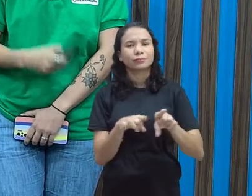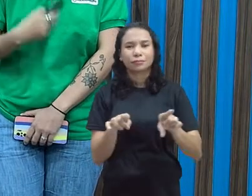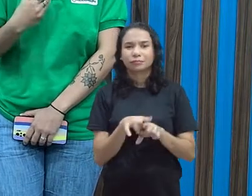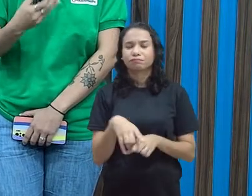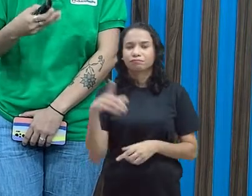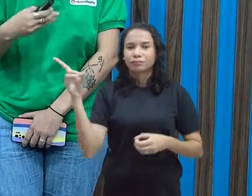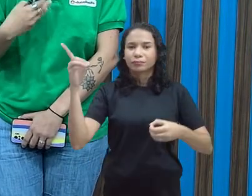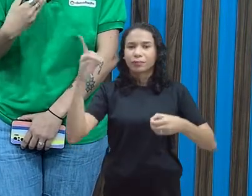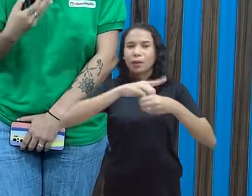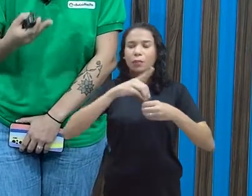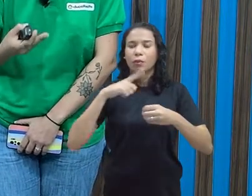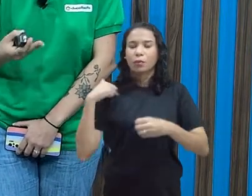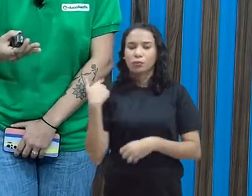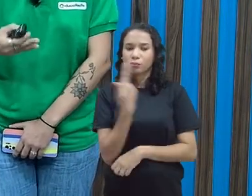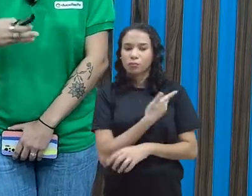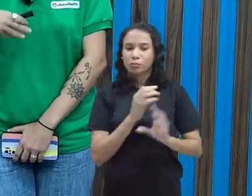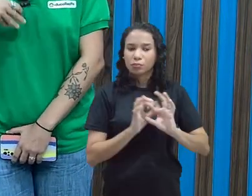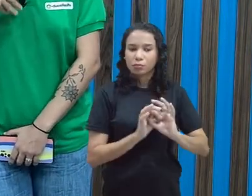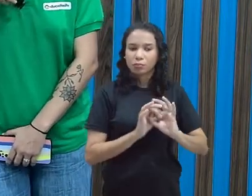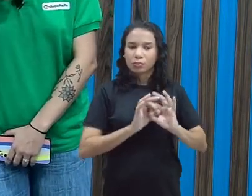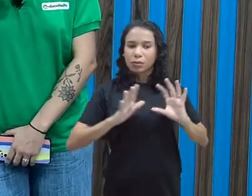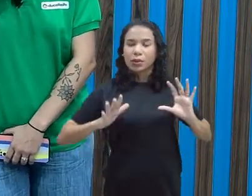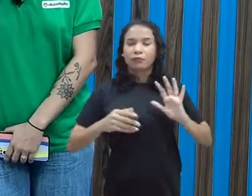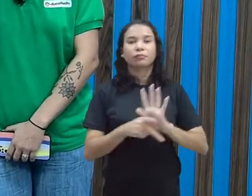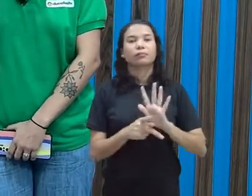que né, a gente